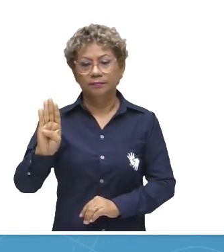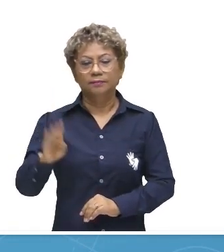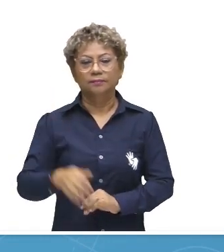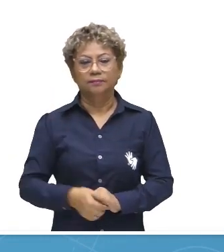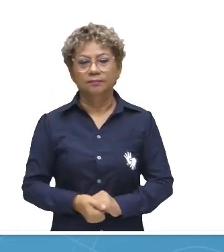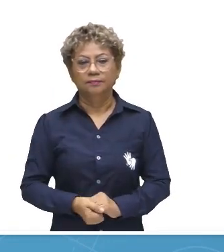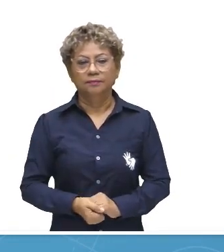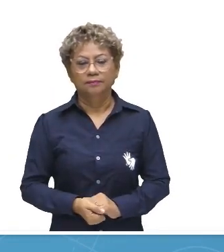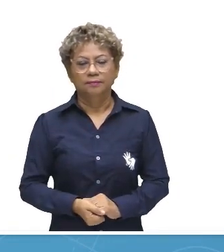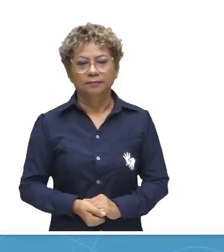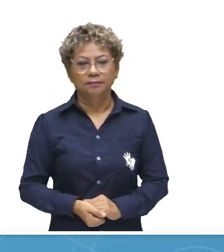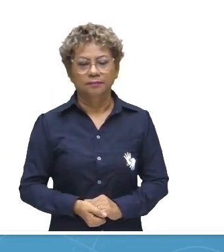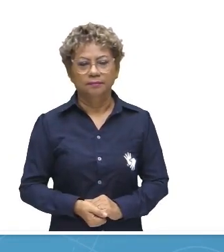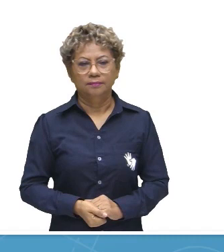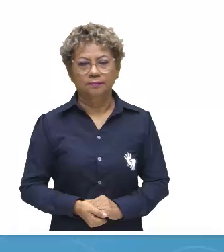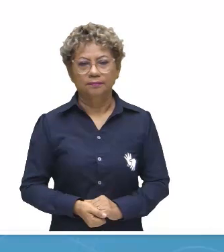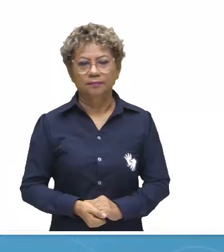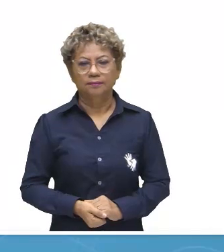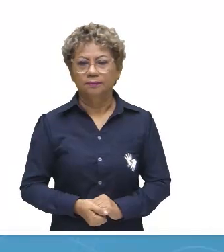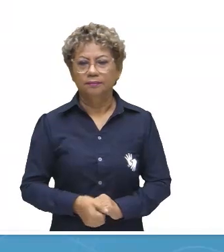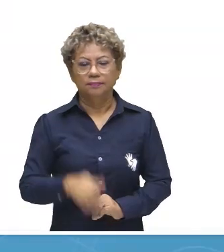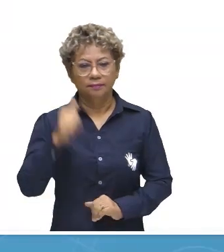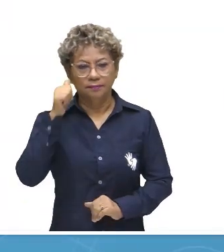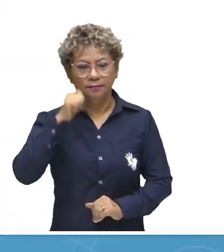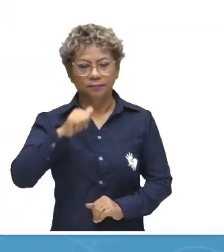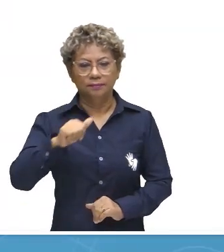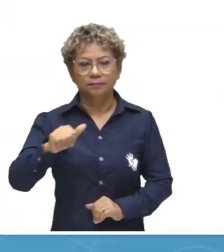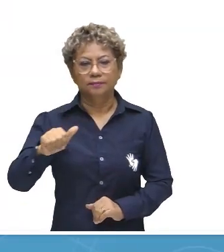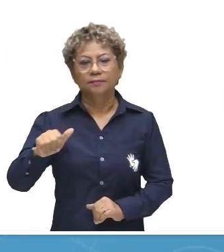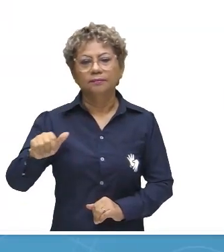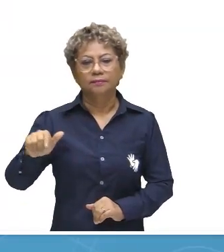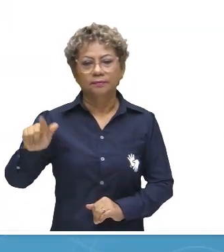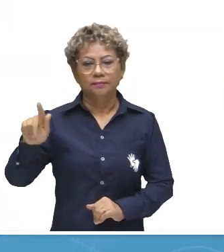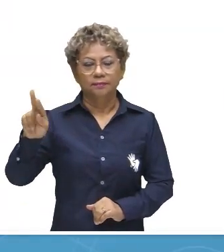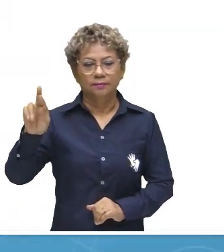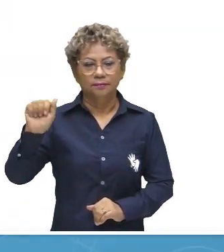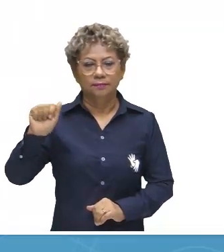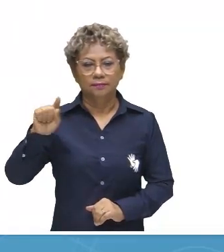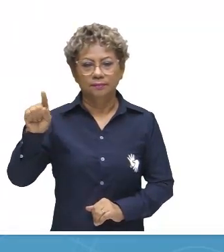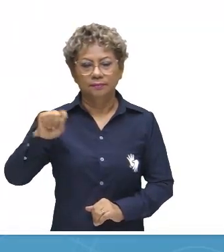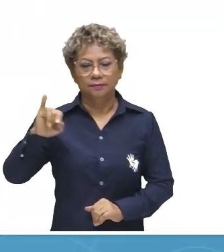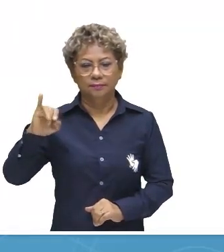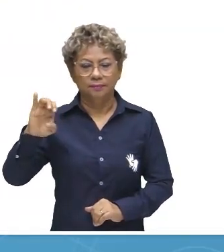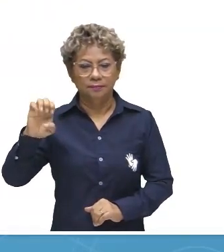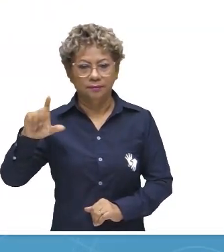Temos aqui a Graziella, questão alternativa E.